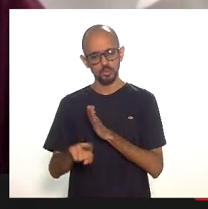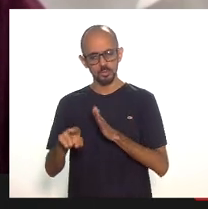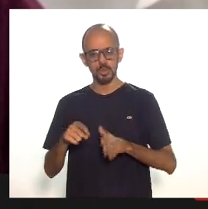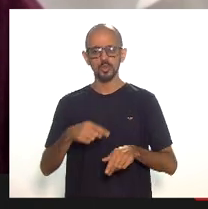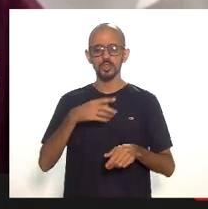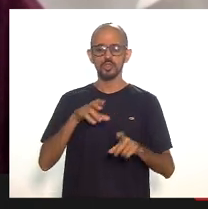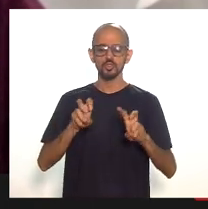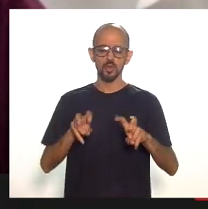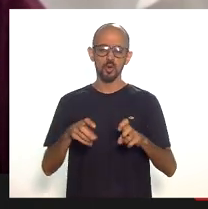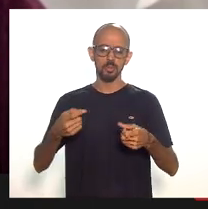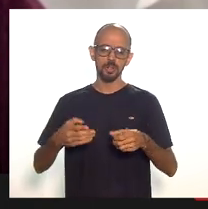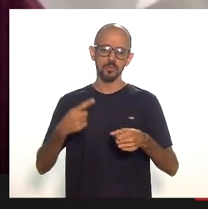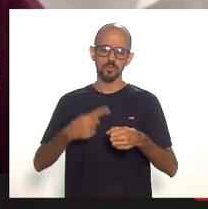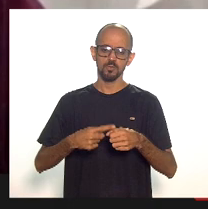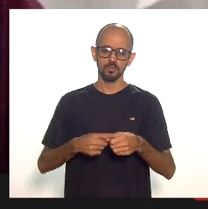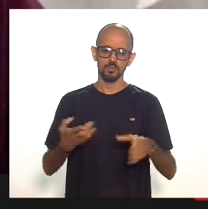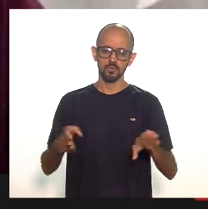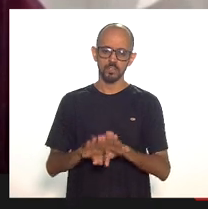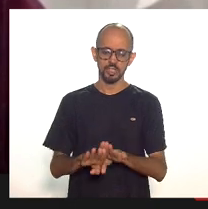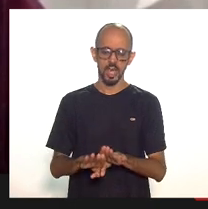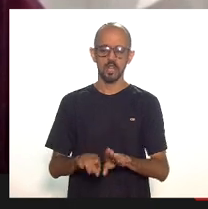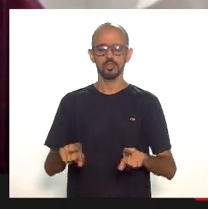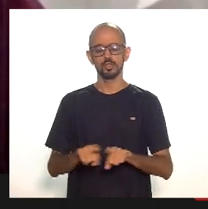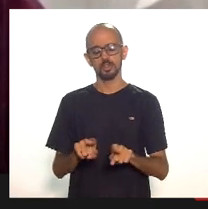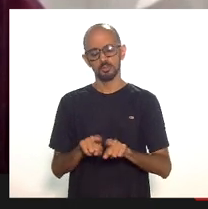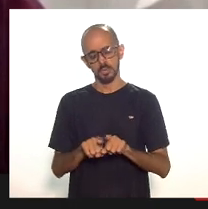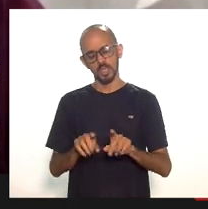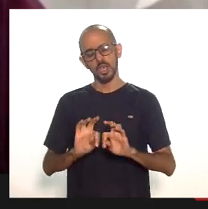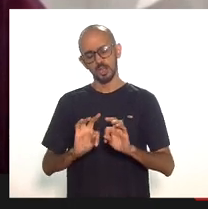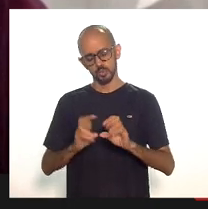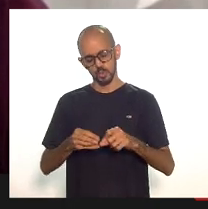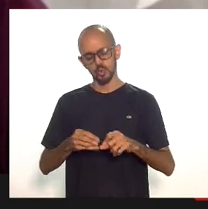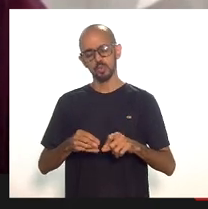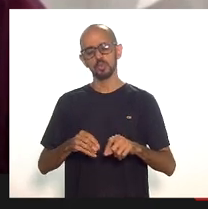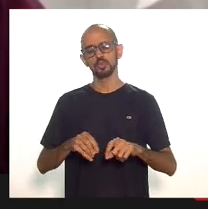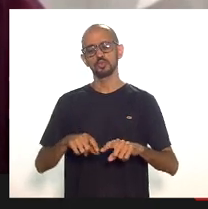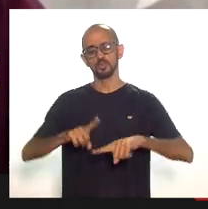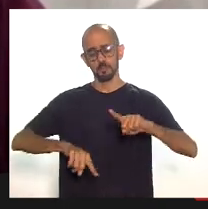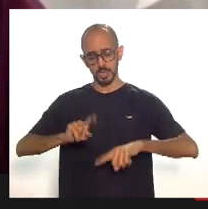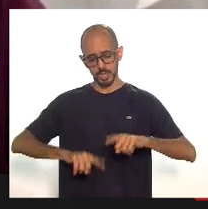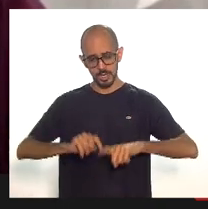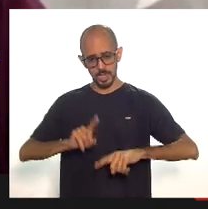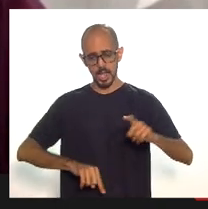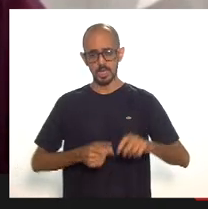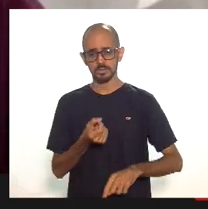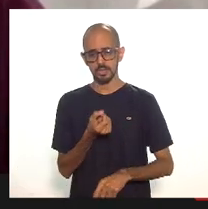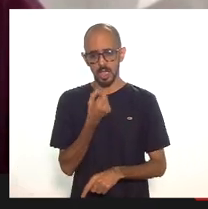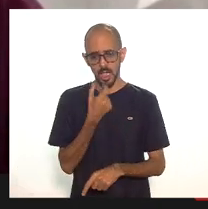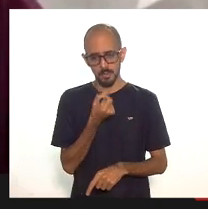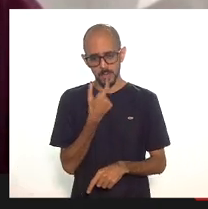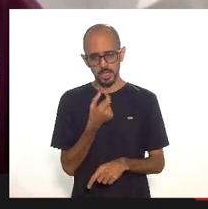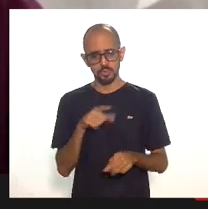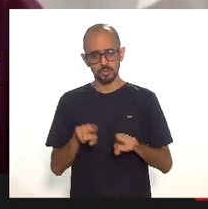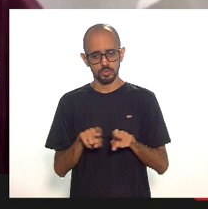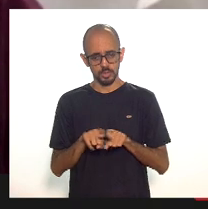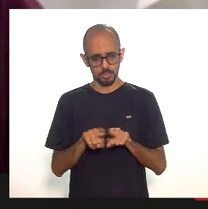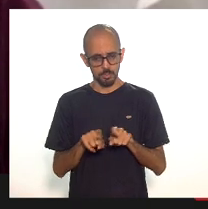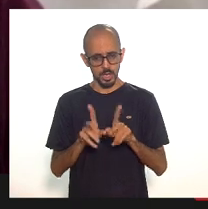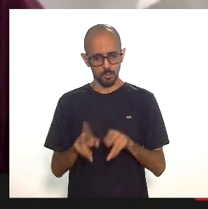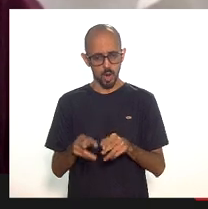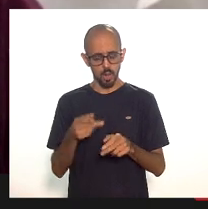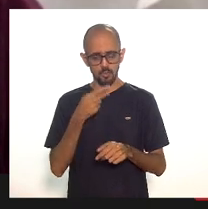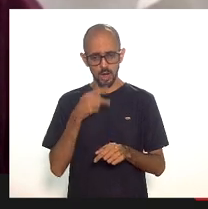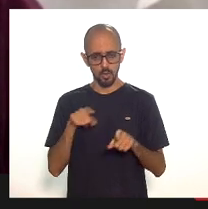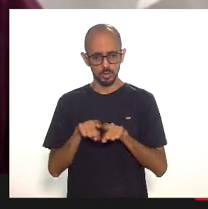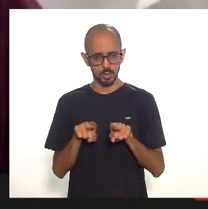sobre vacinação, sobre equipamento, perdão, sobre insumos e também, como bem colocou aqui